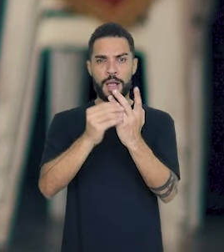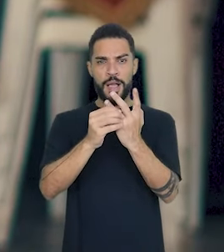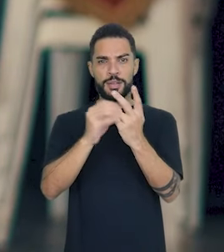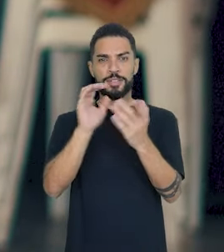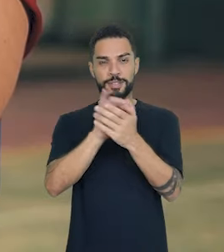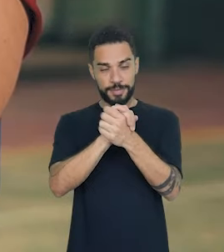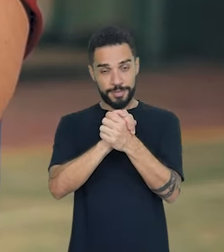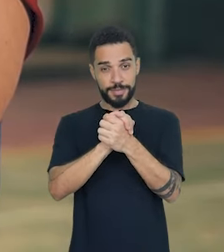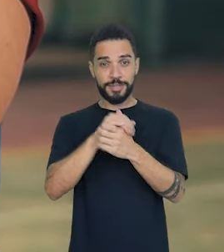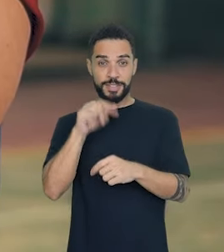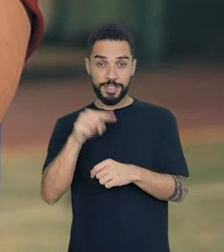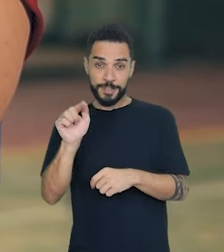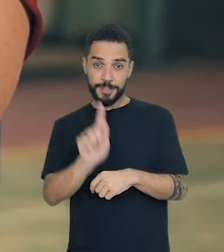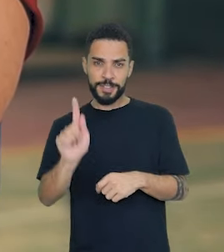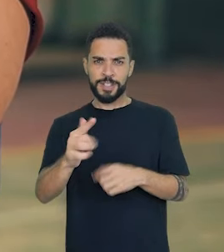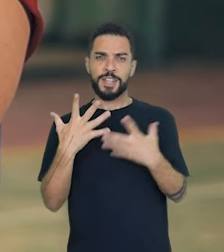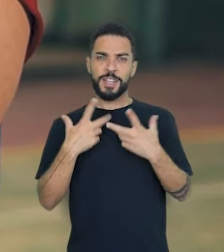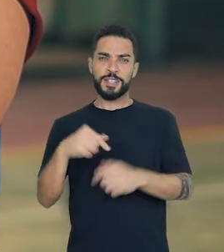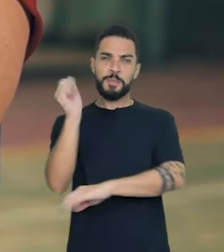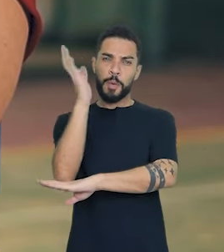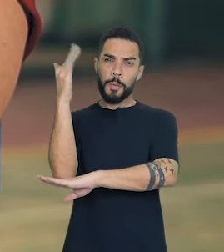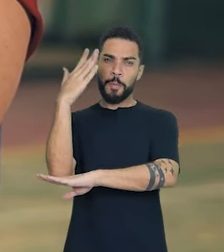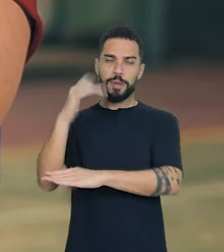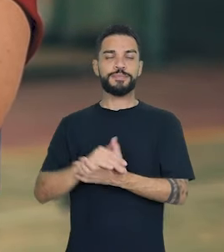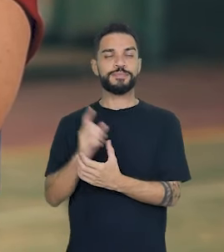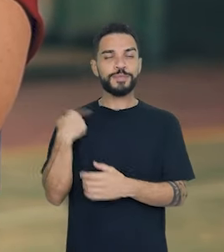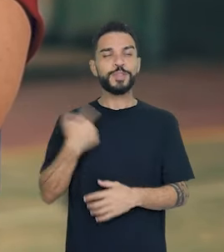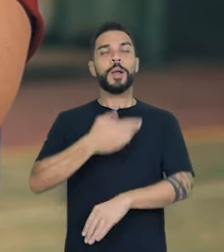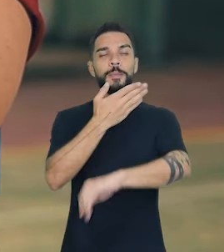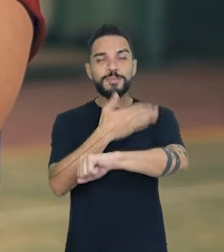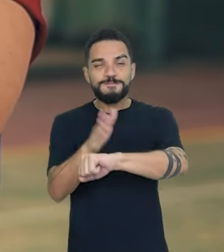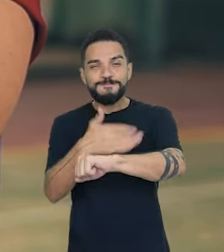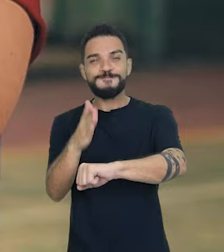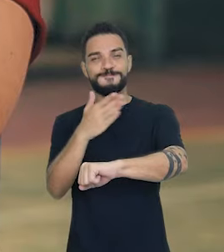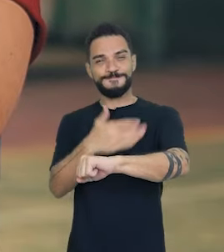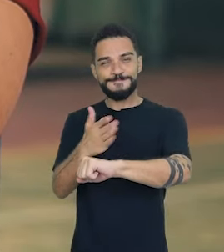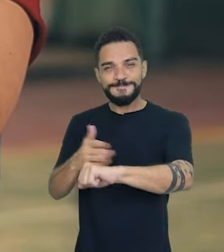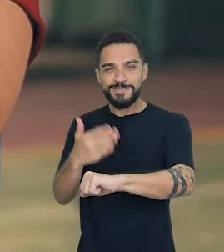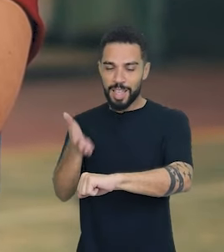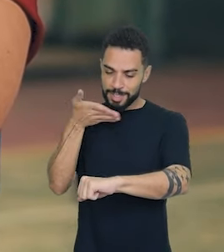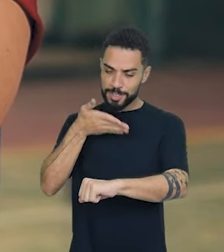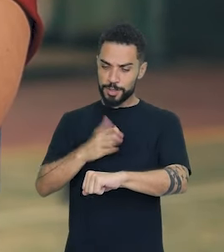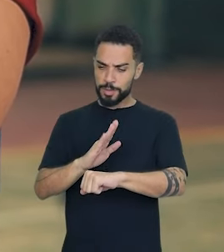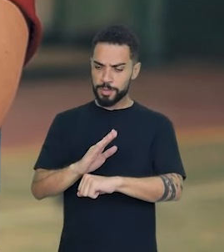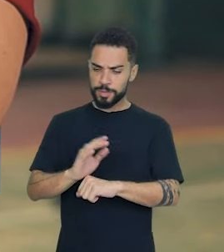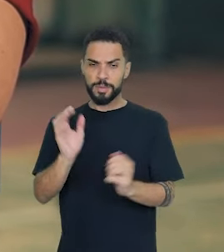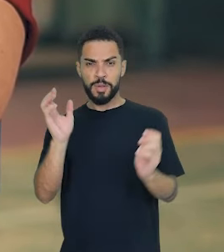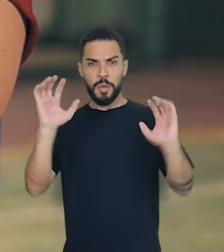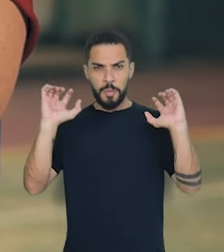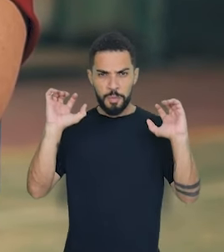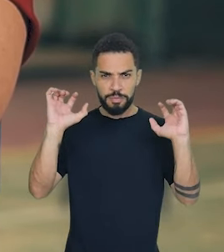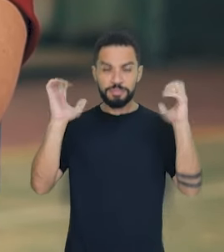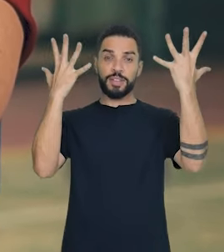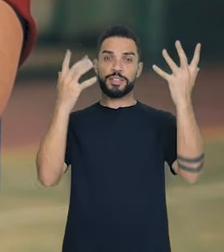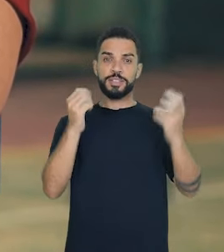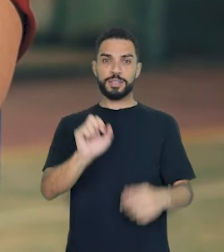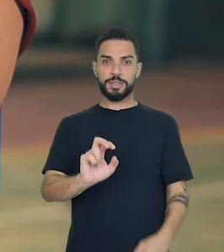de ouro. Então a gente começou a ensaiar e foi onde nós participamos de um concurso em